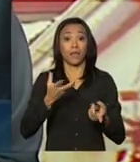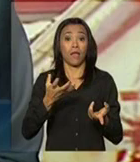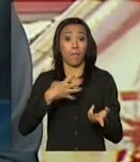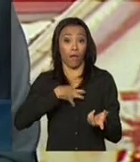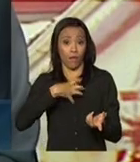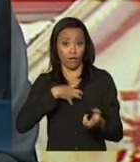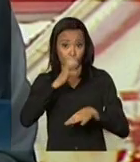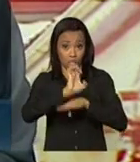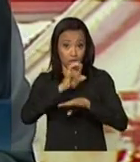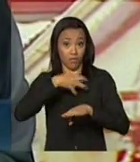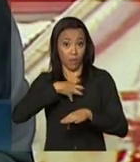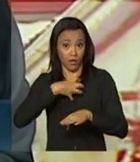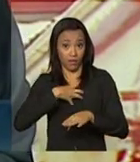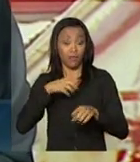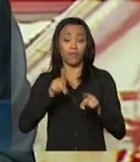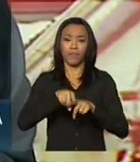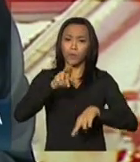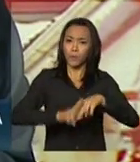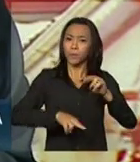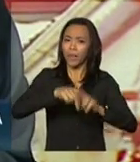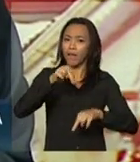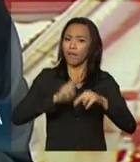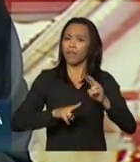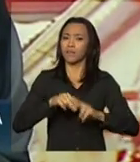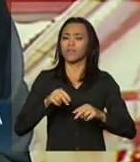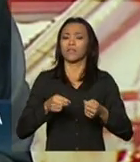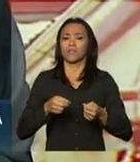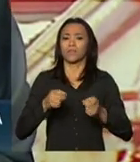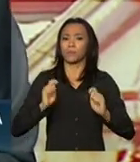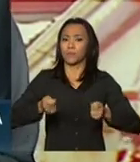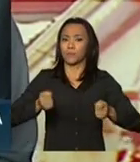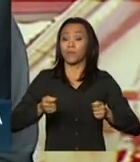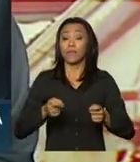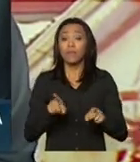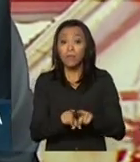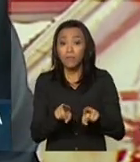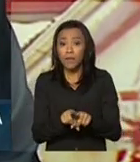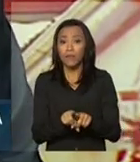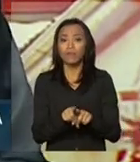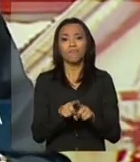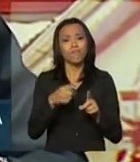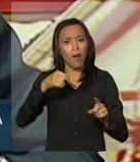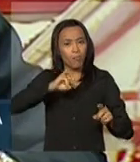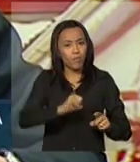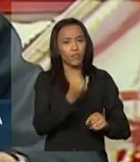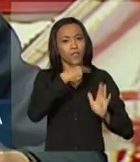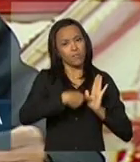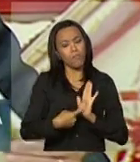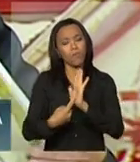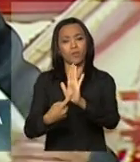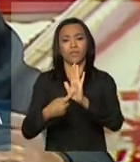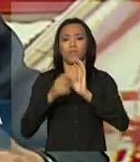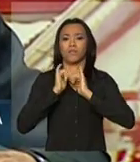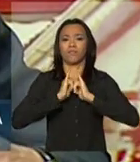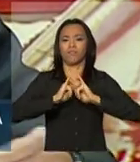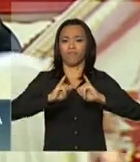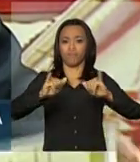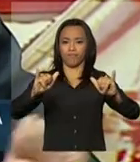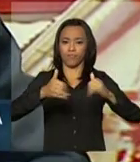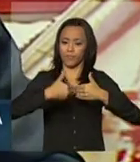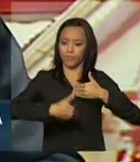ação durante os festejos juninos, e a ideia é aproveitar esse mesmo slogan, né, e utilizar durante todo o ano. Pode passar?